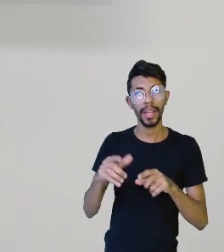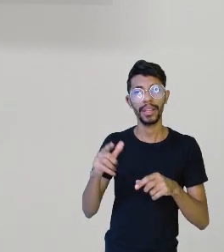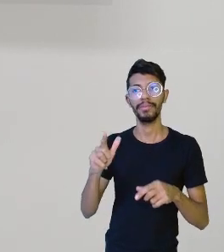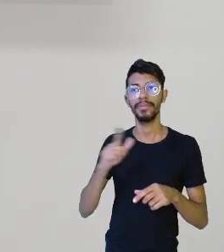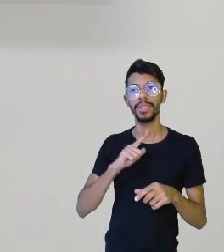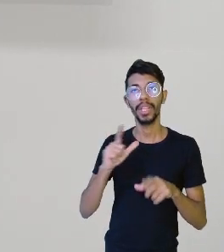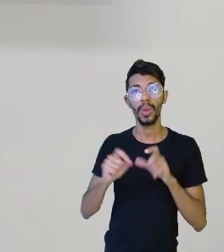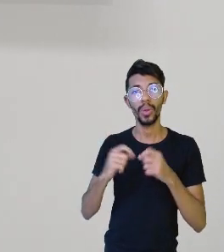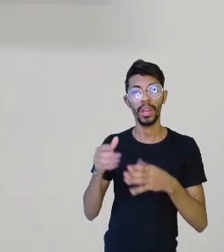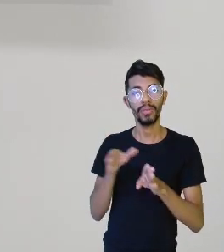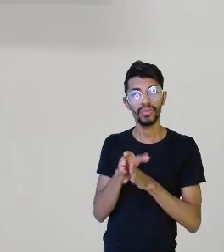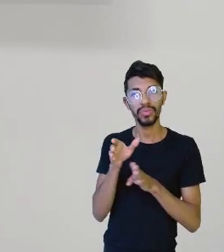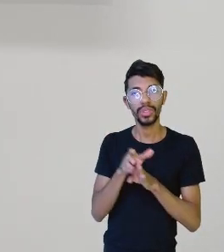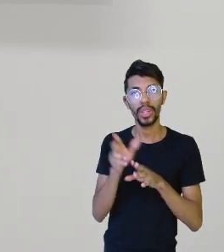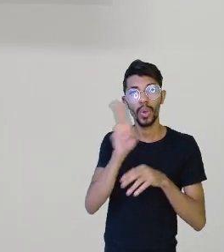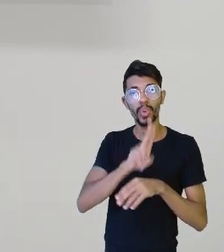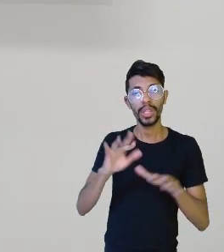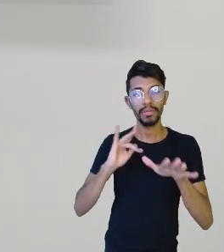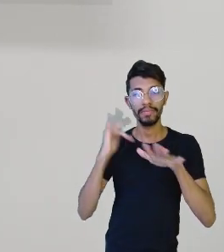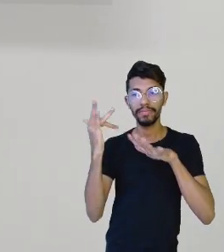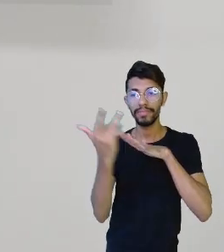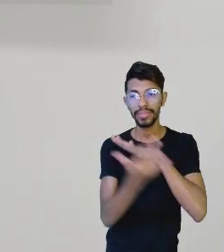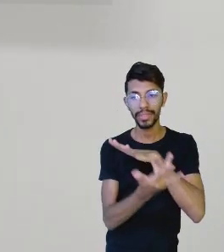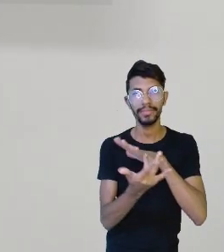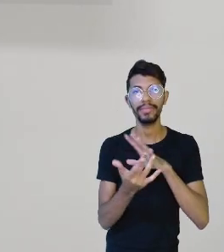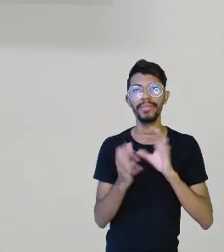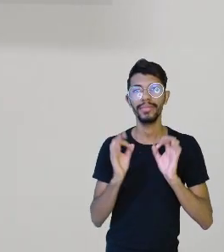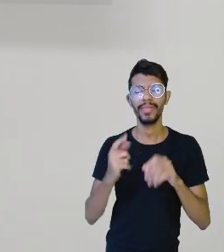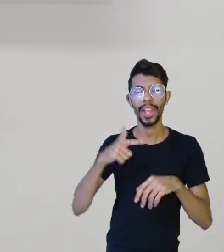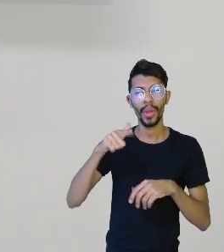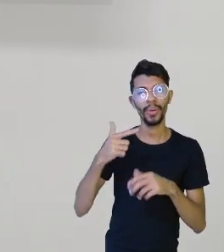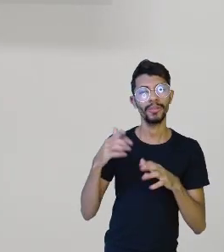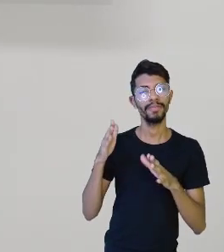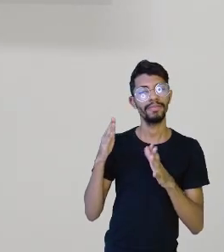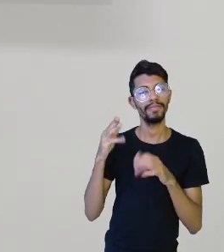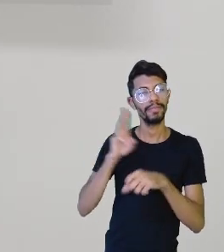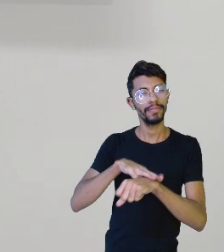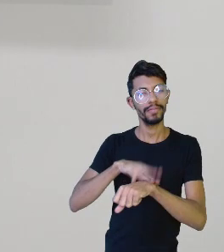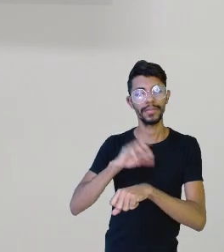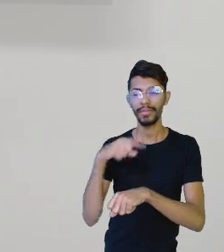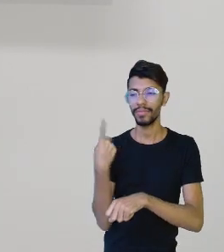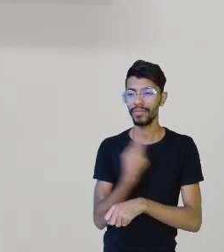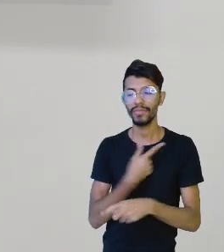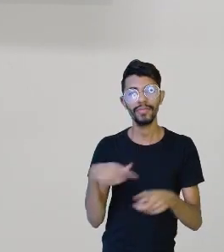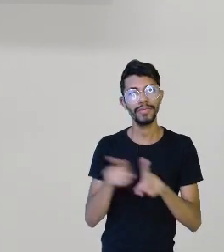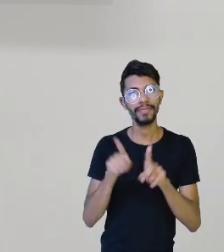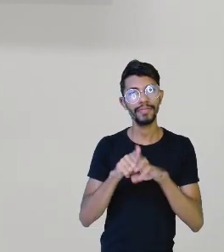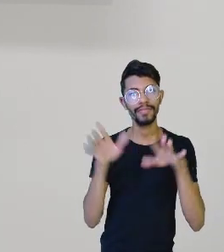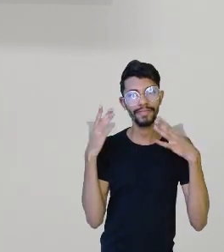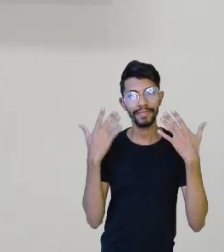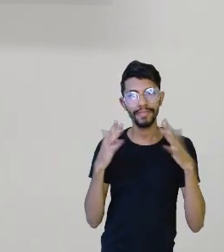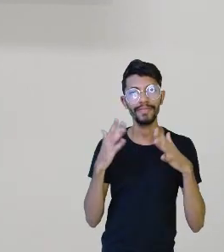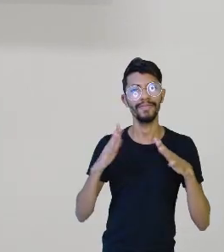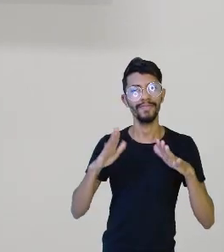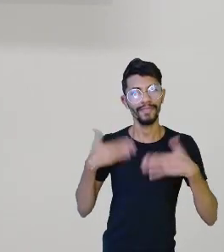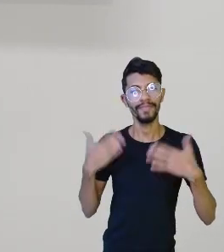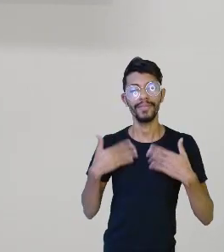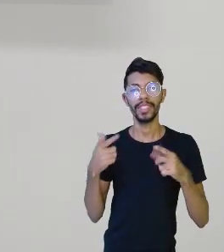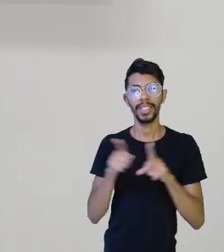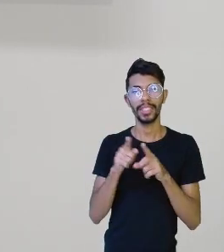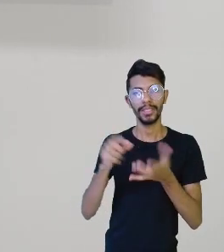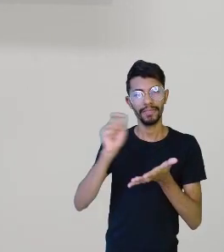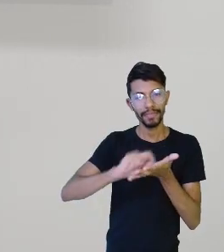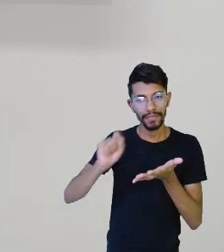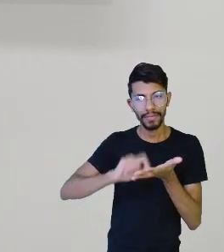instrução através das mídias digitais. É outro momento para a gente também comemorar e registrar nos nossos